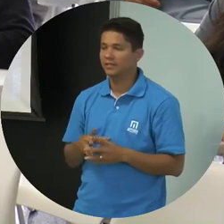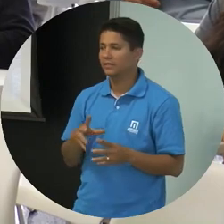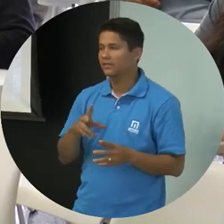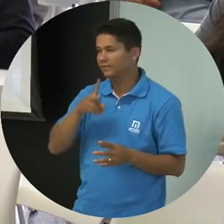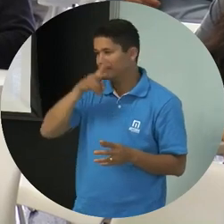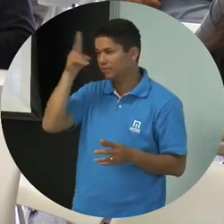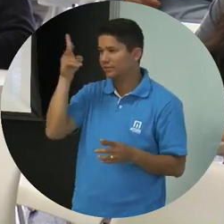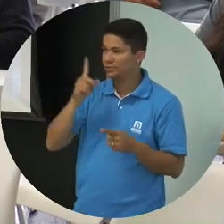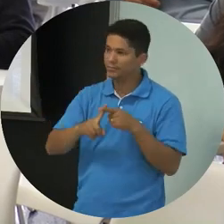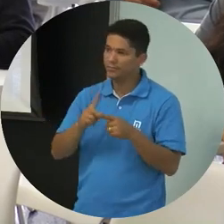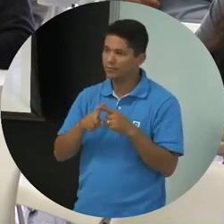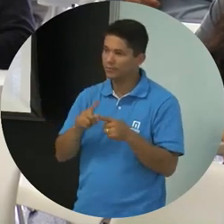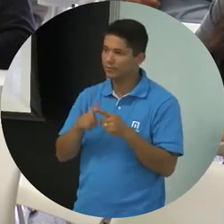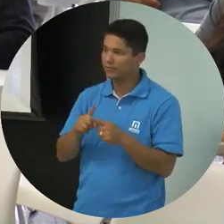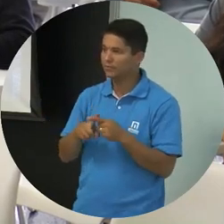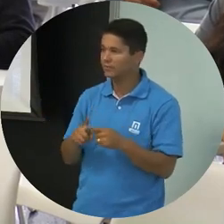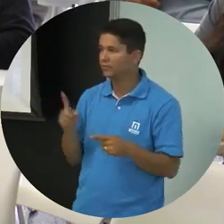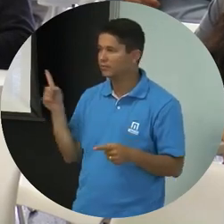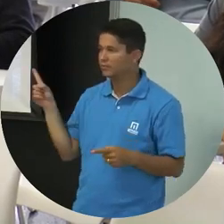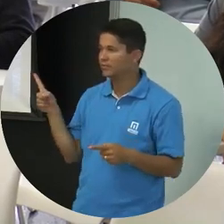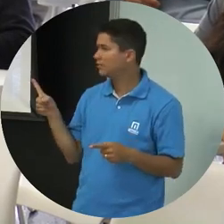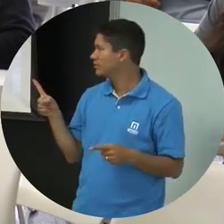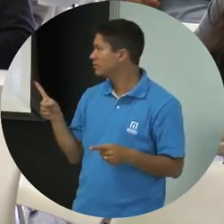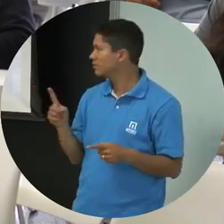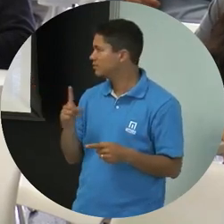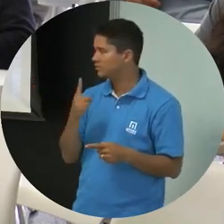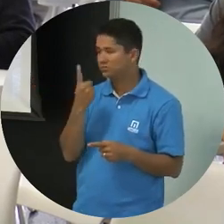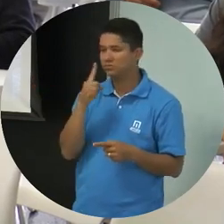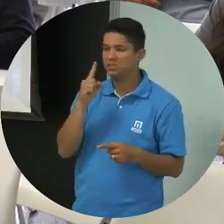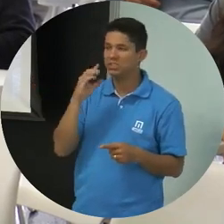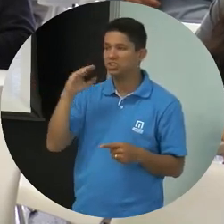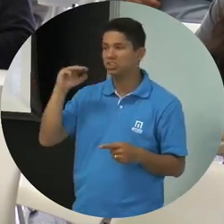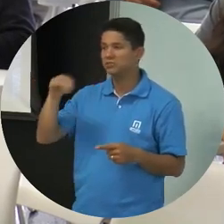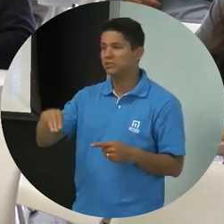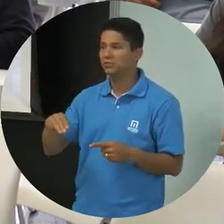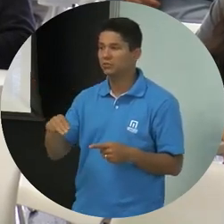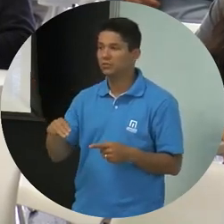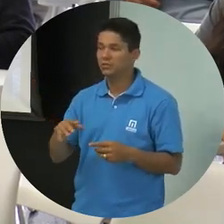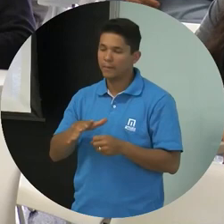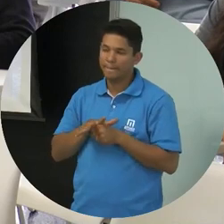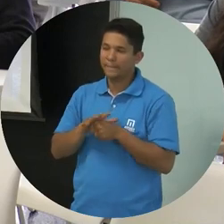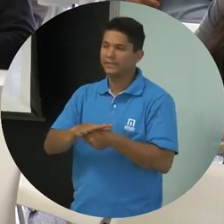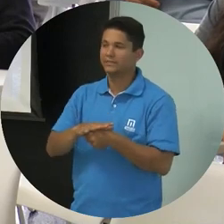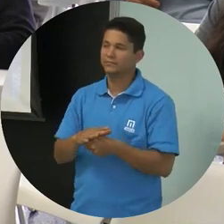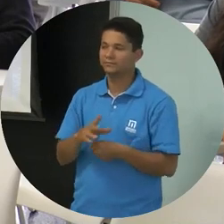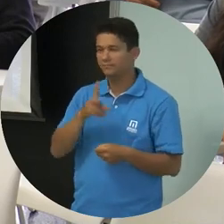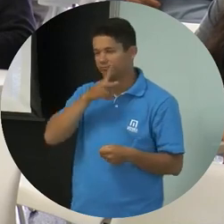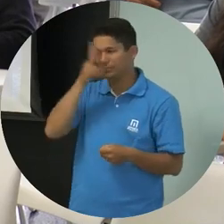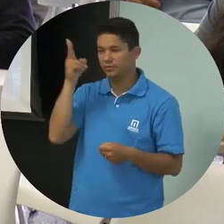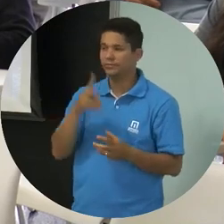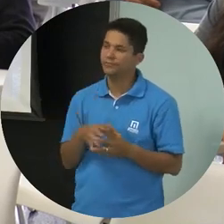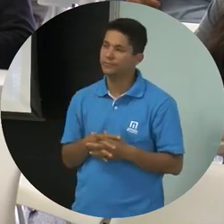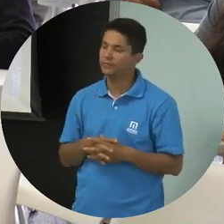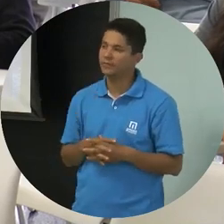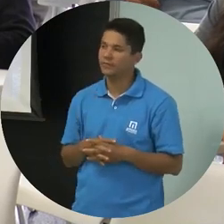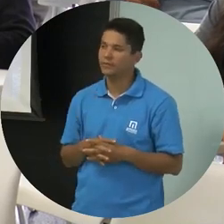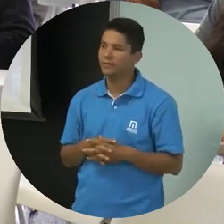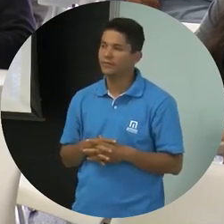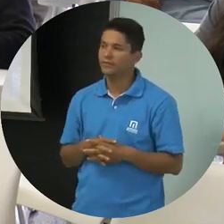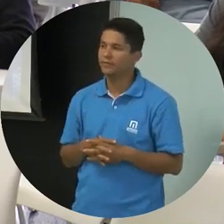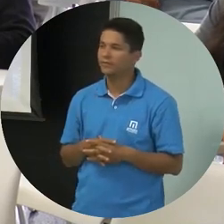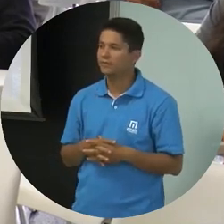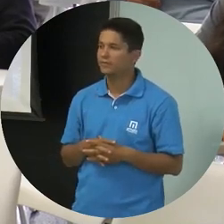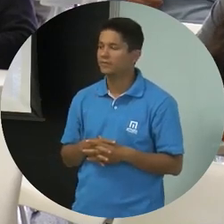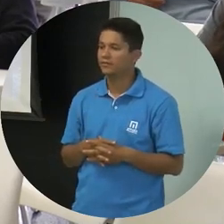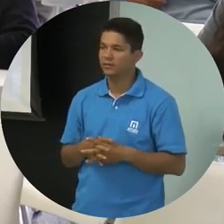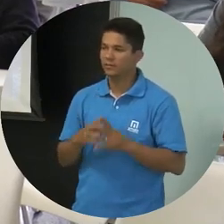porque o bulbo de tensão aqui é o quê? De alguns centímetros. 1 centímetro. Se for fazer por outra técnica, o bulbo de tensão vai dar o